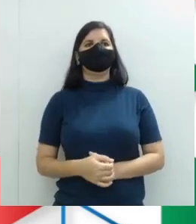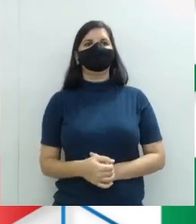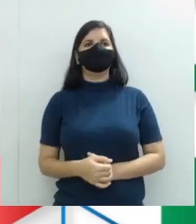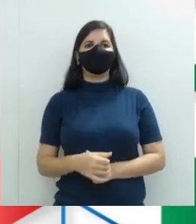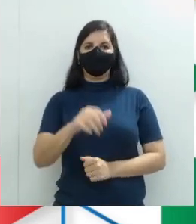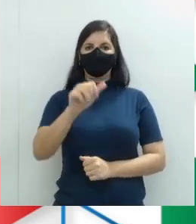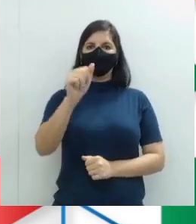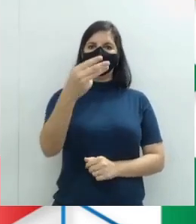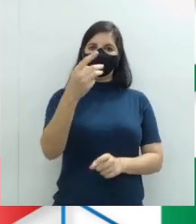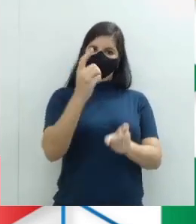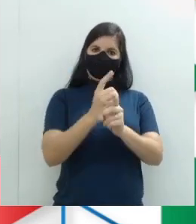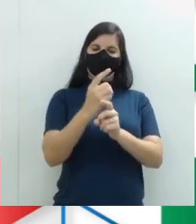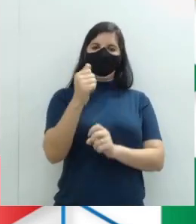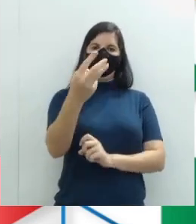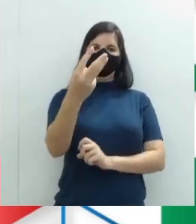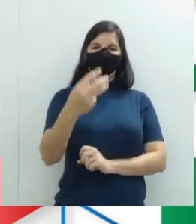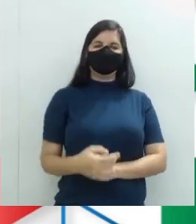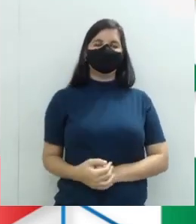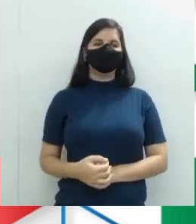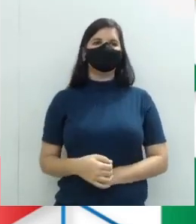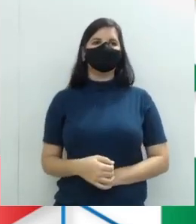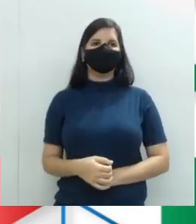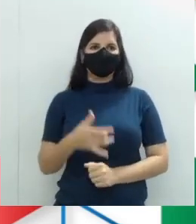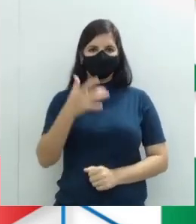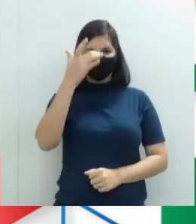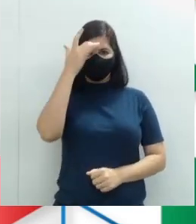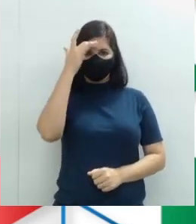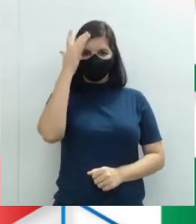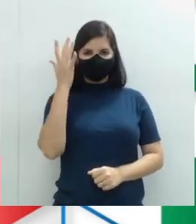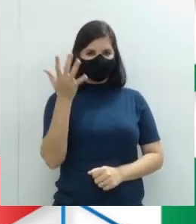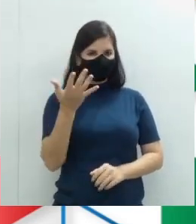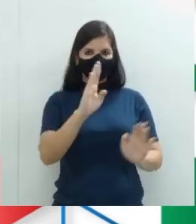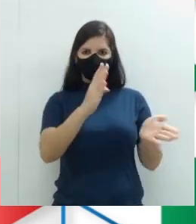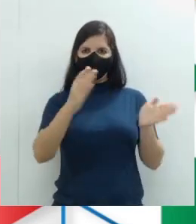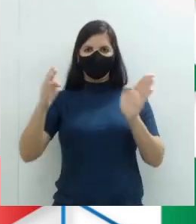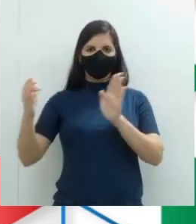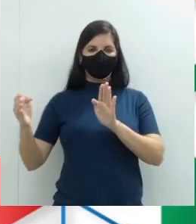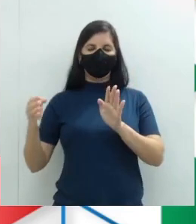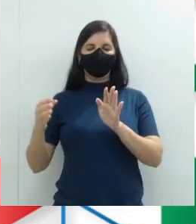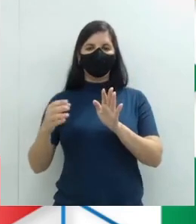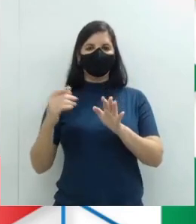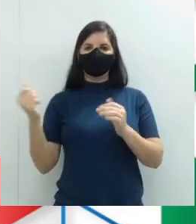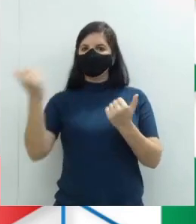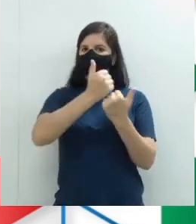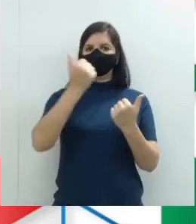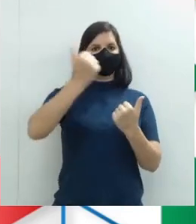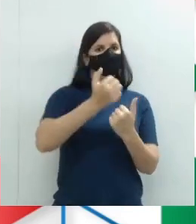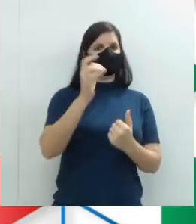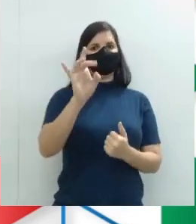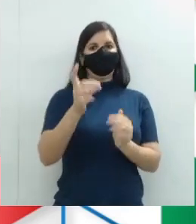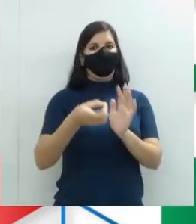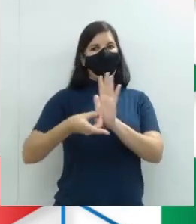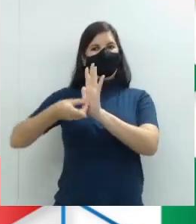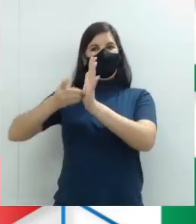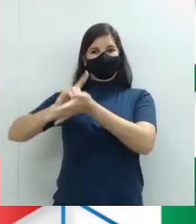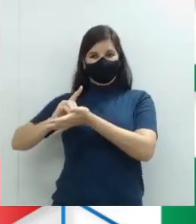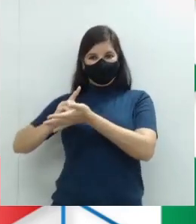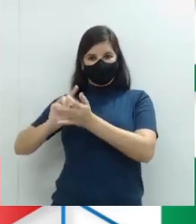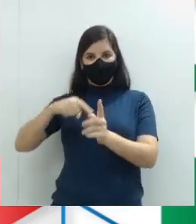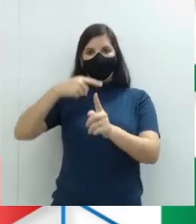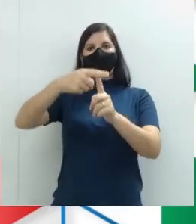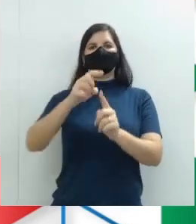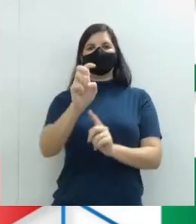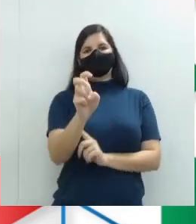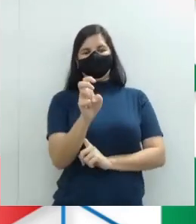é o A3. Nossa, professor, é muito fácil a sequência. Basta eu substituir o anterior mais